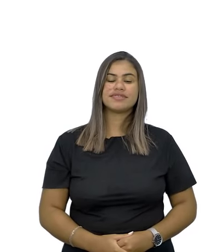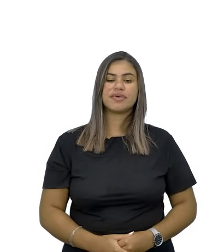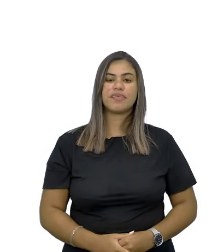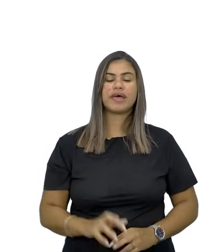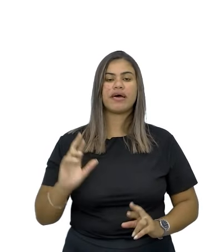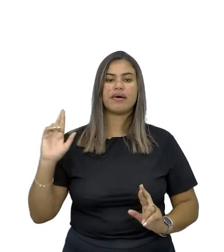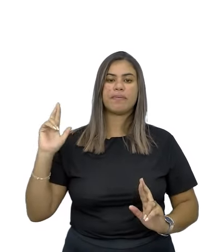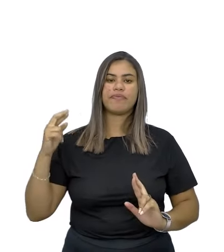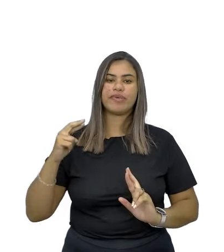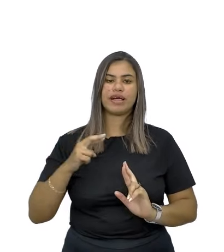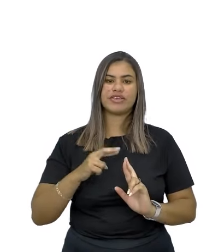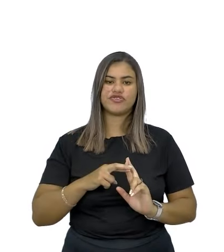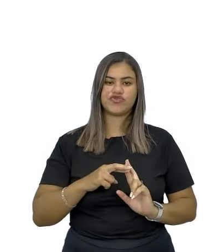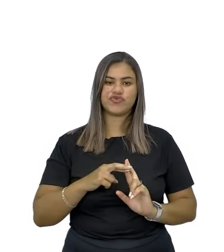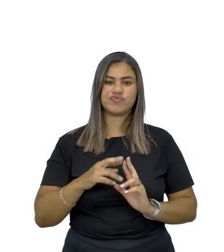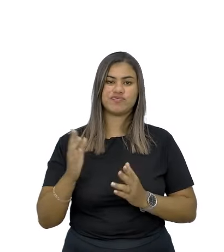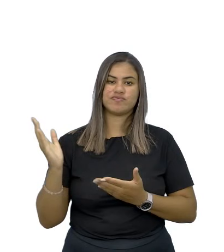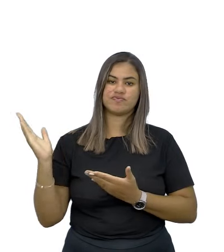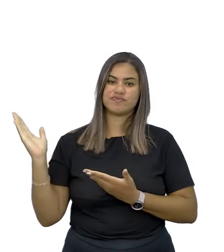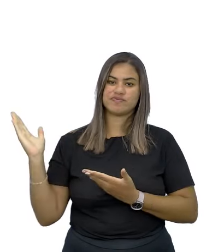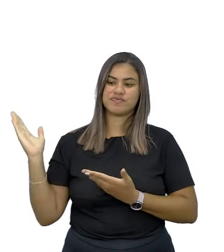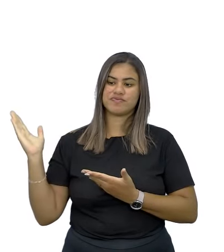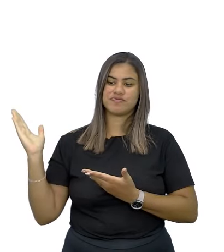As nossas referências.